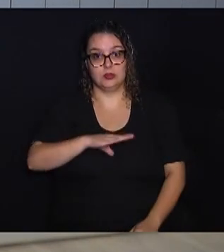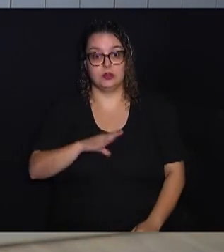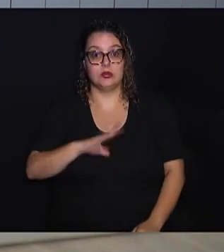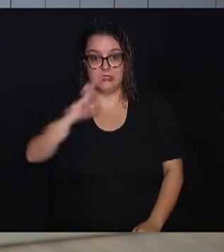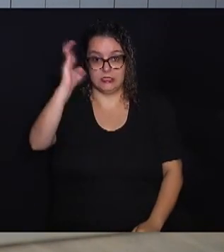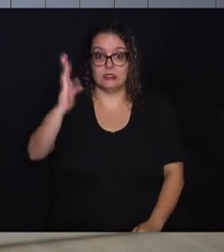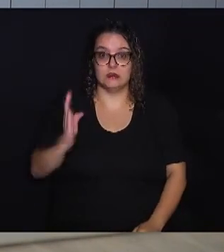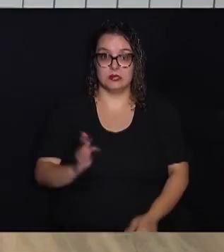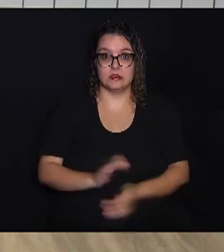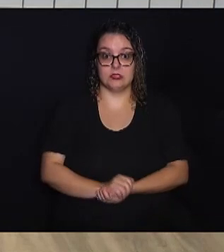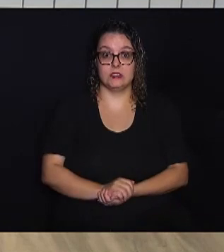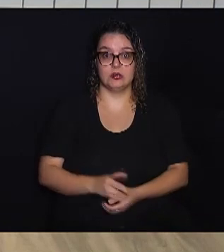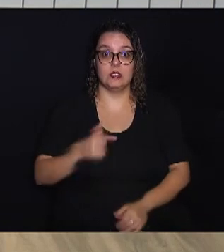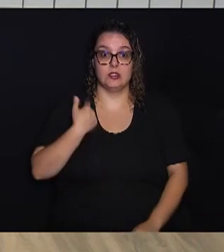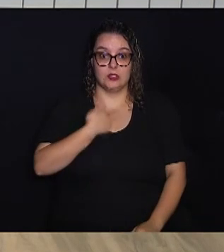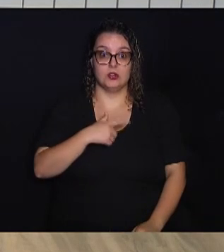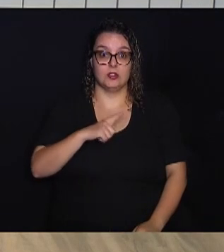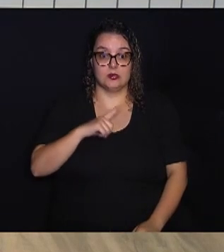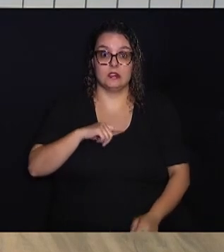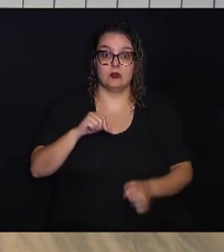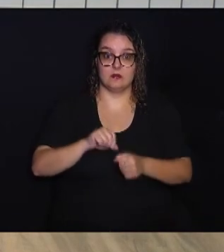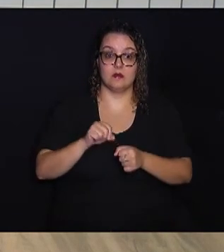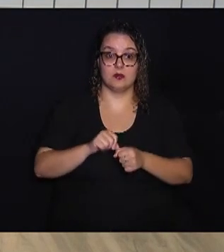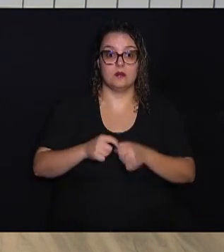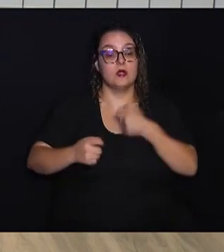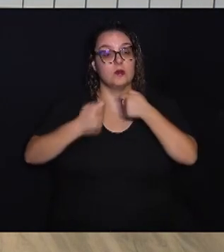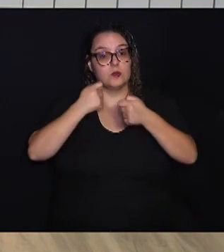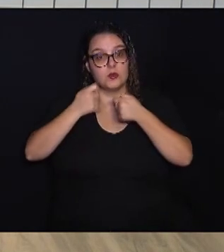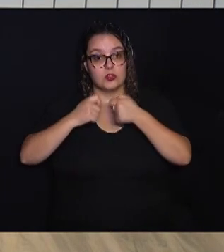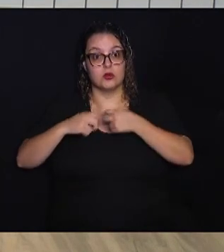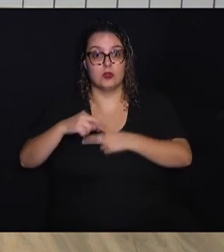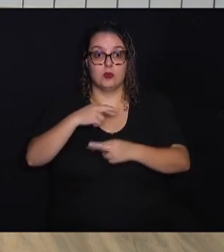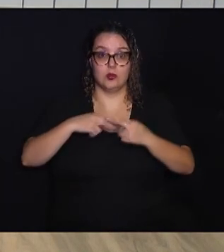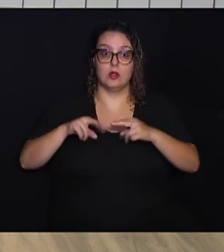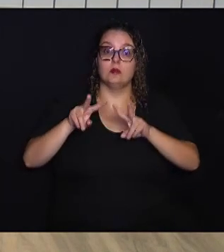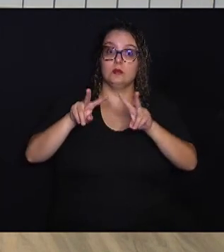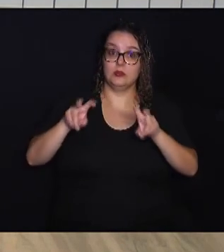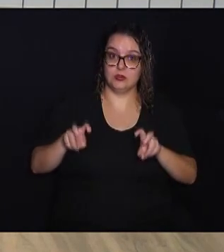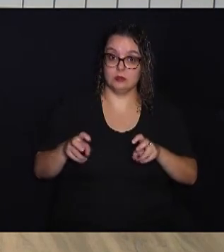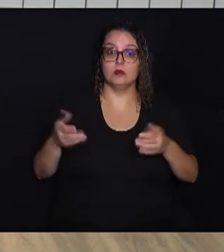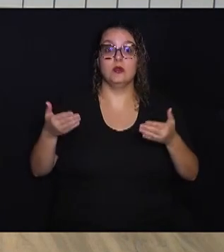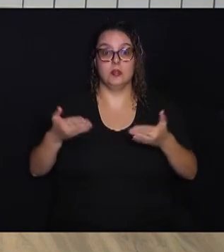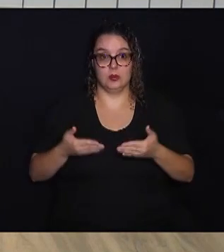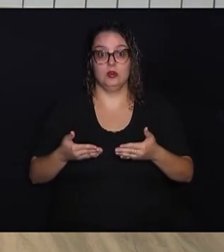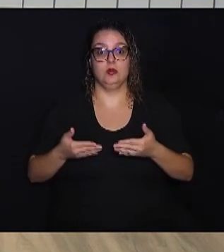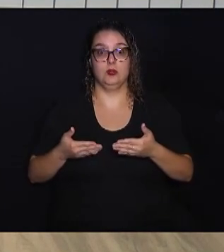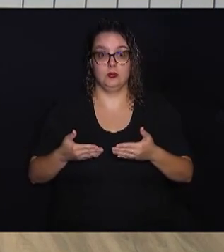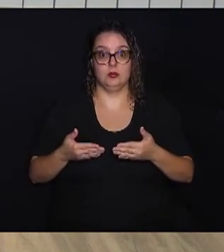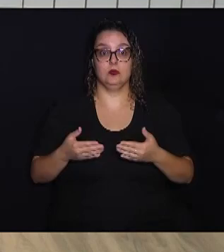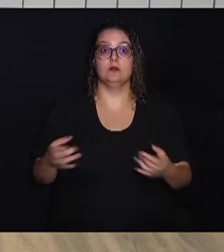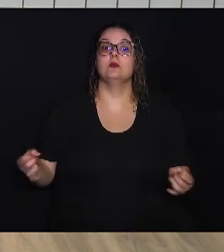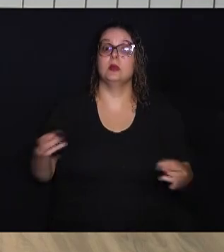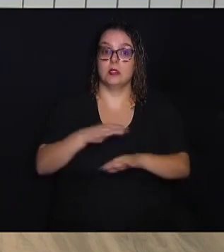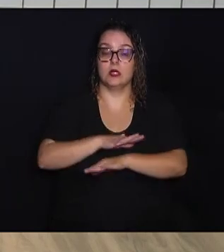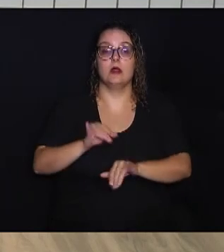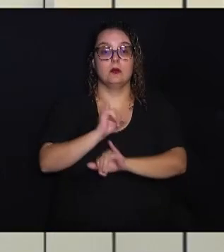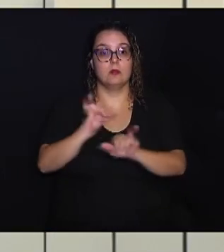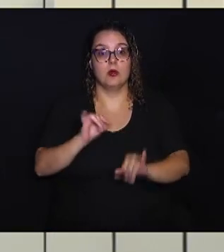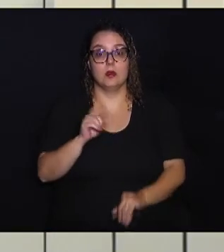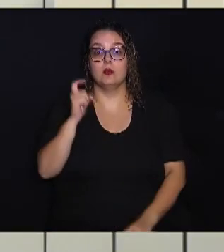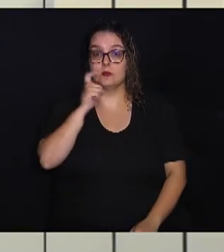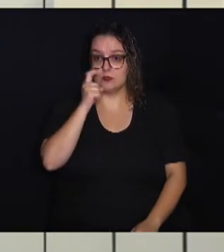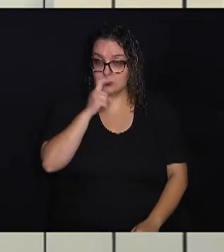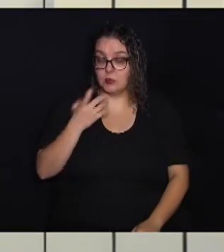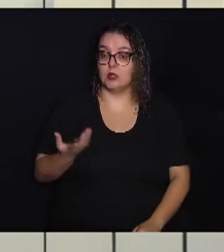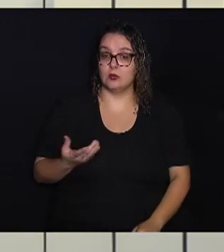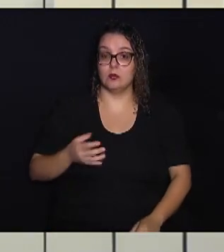brasileiras. E a gente tem feito aqui reportagens a respeito do tema e agora combate a fake news, viu, gente? Porque, olha só, a